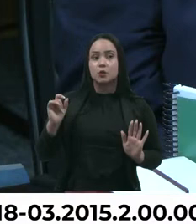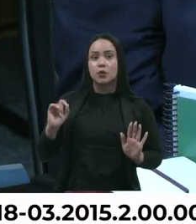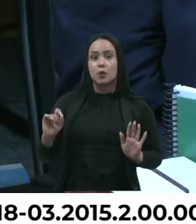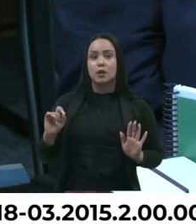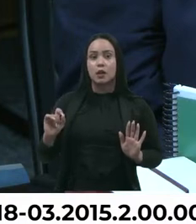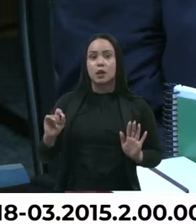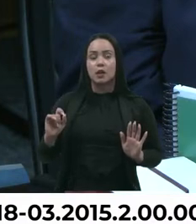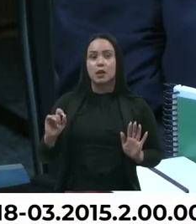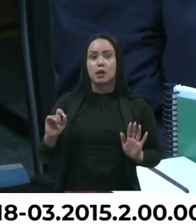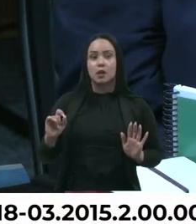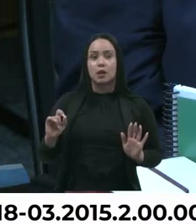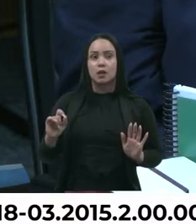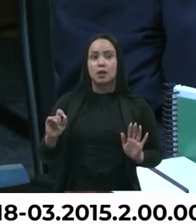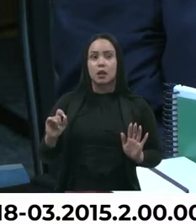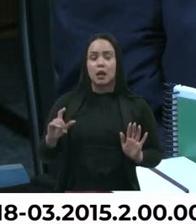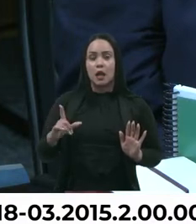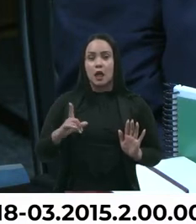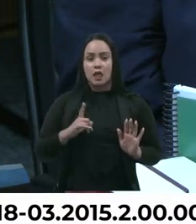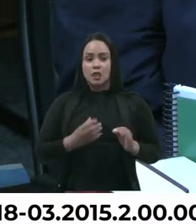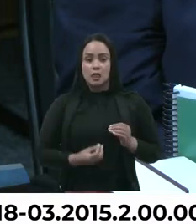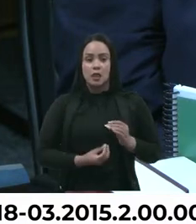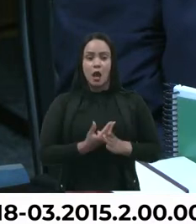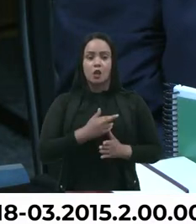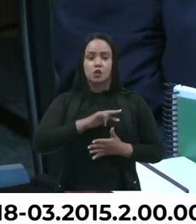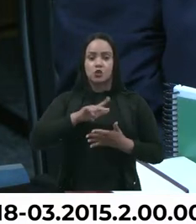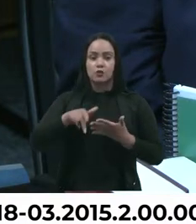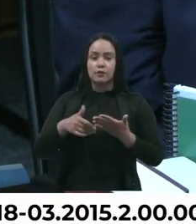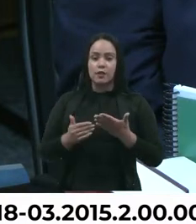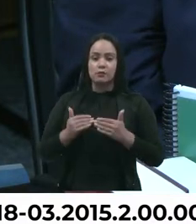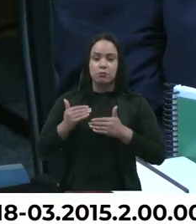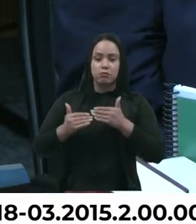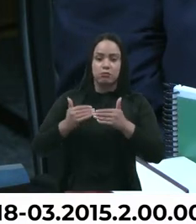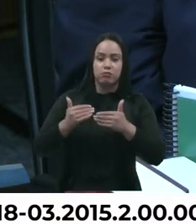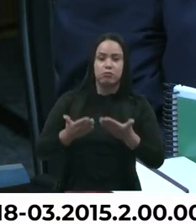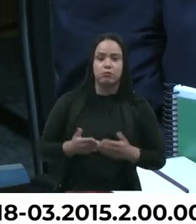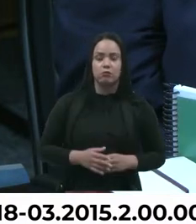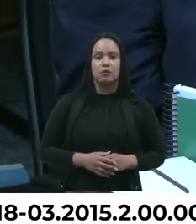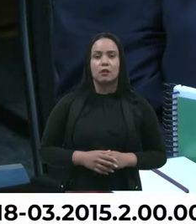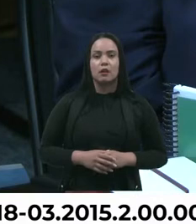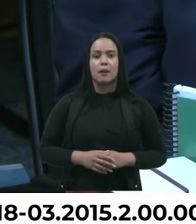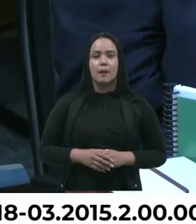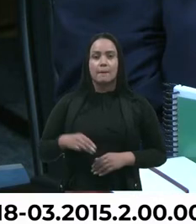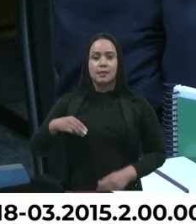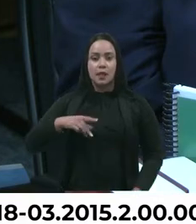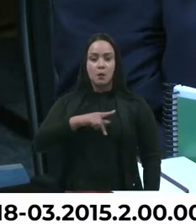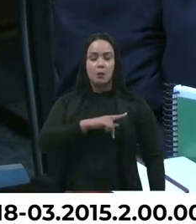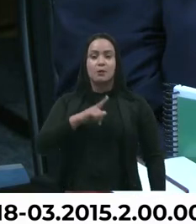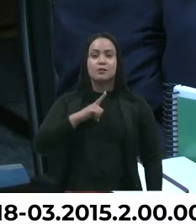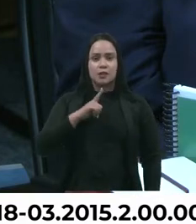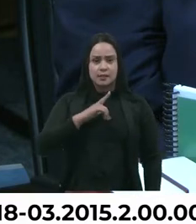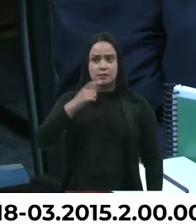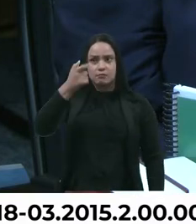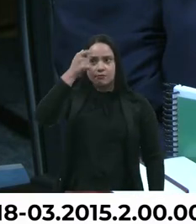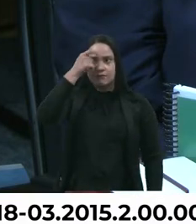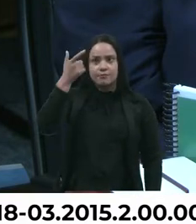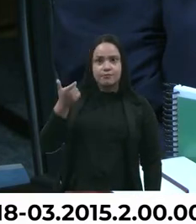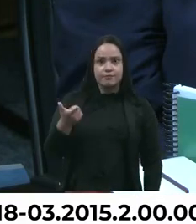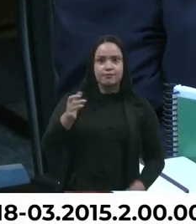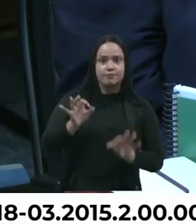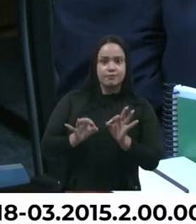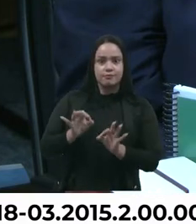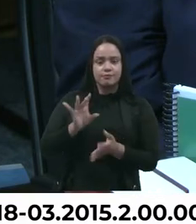que foram criados inúmeros obstáculos para que o Ministério Público tomasse ciência da